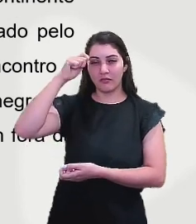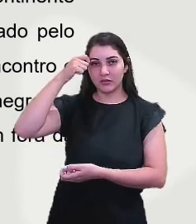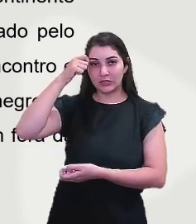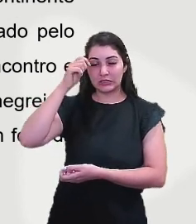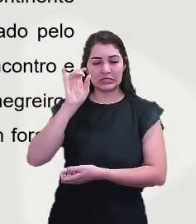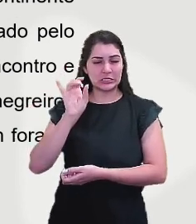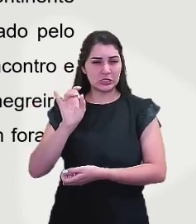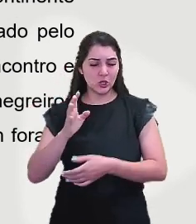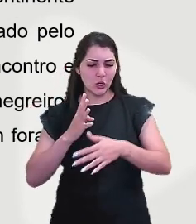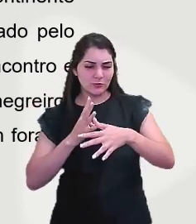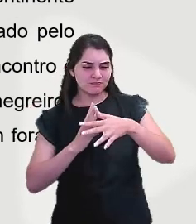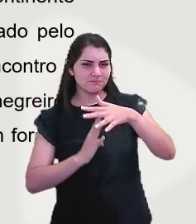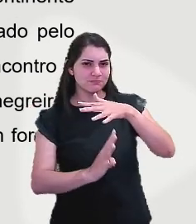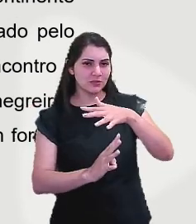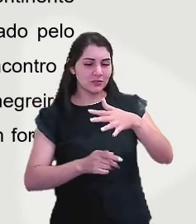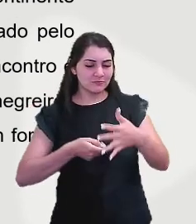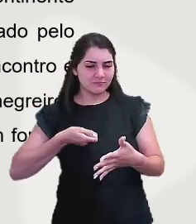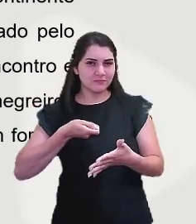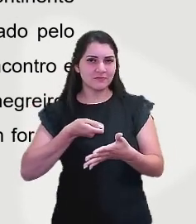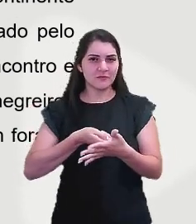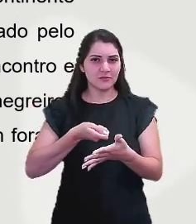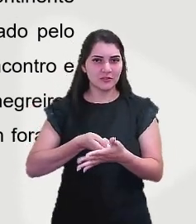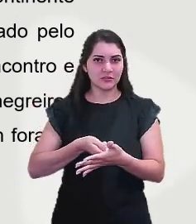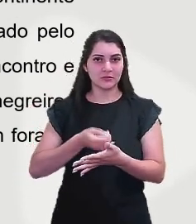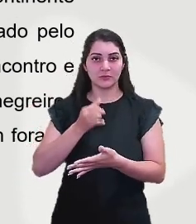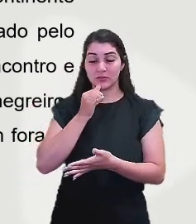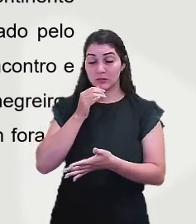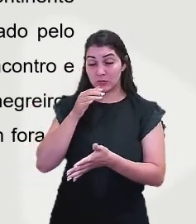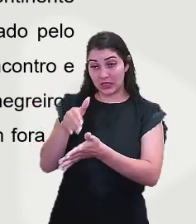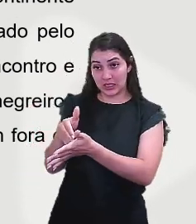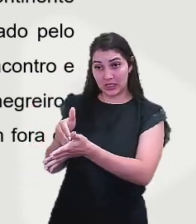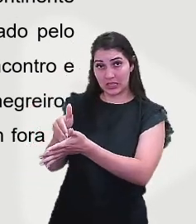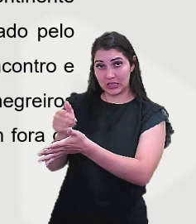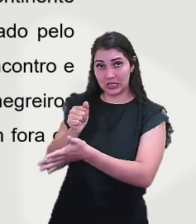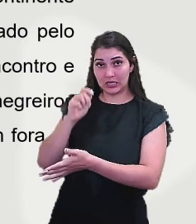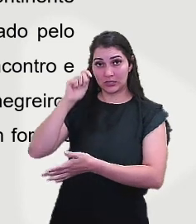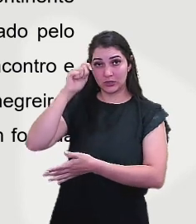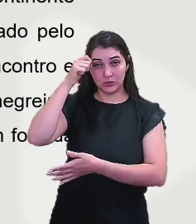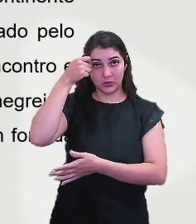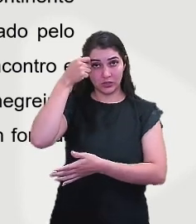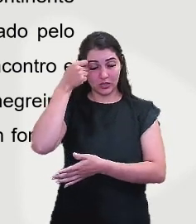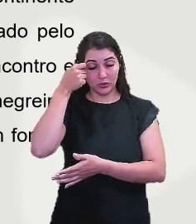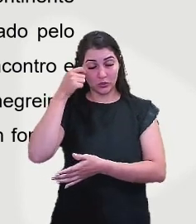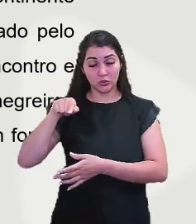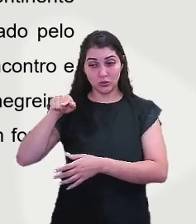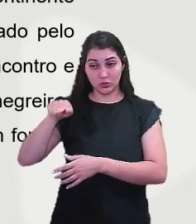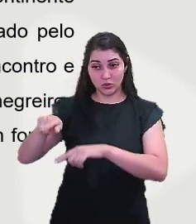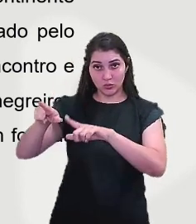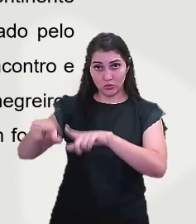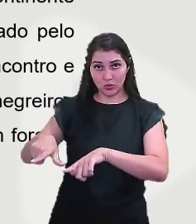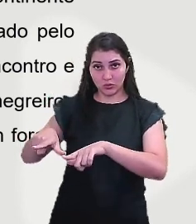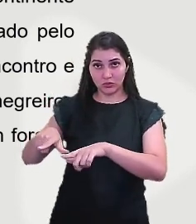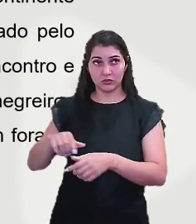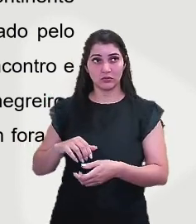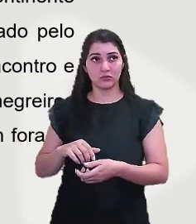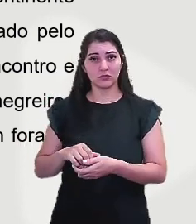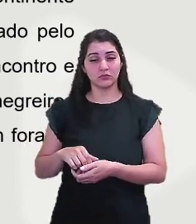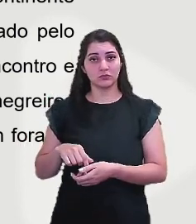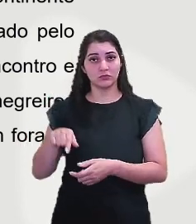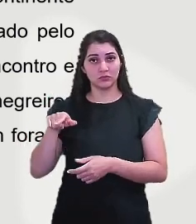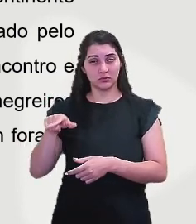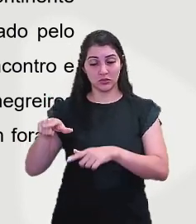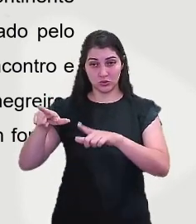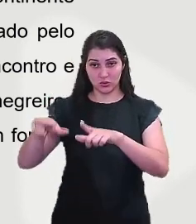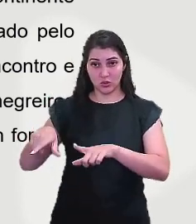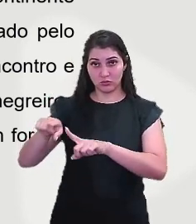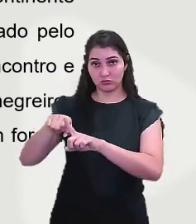contexto da imigração forçada, da retirada do negro do seu continente, do seu estado, desculpe, do seu